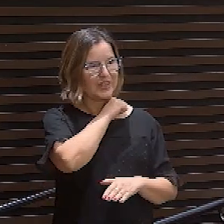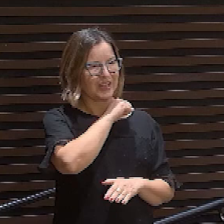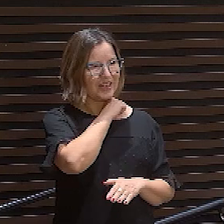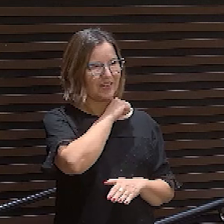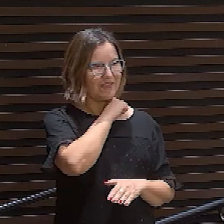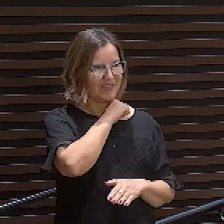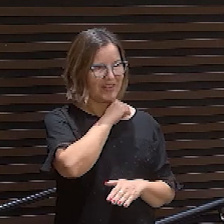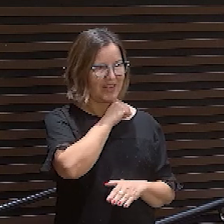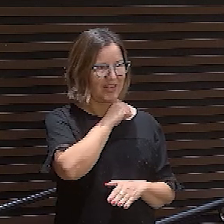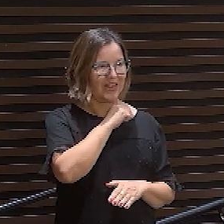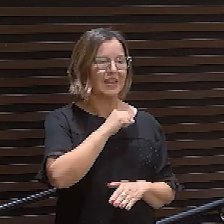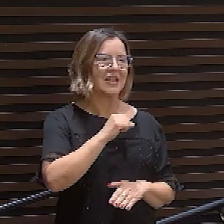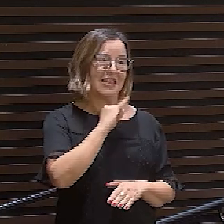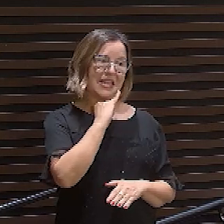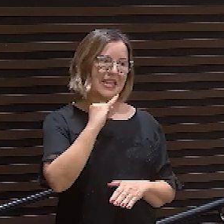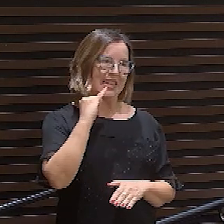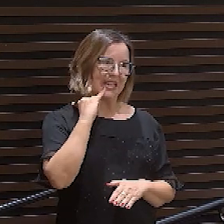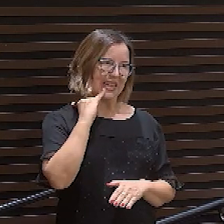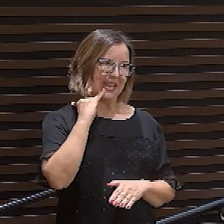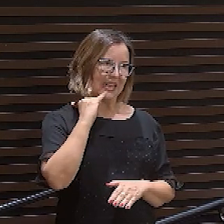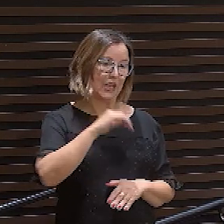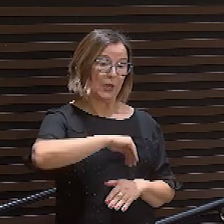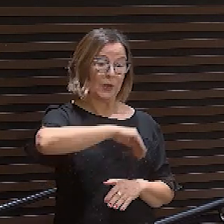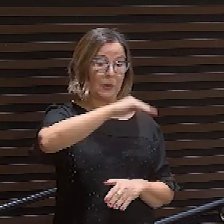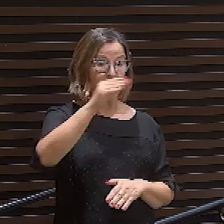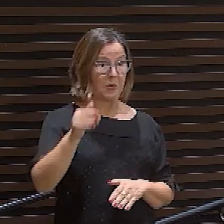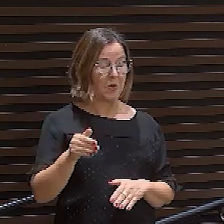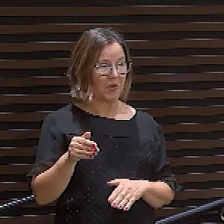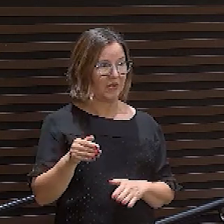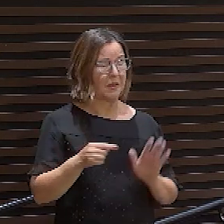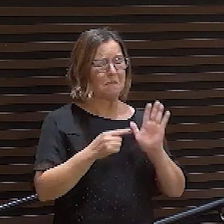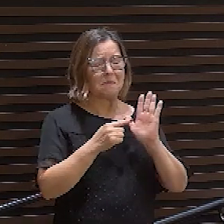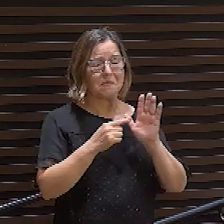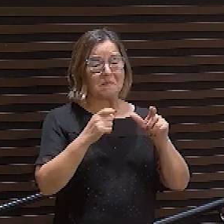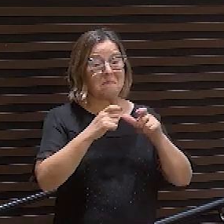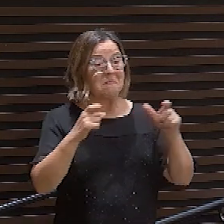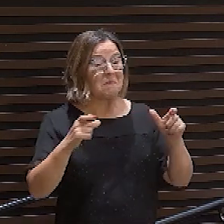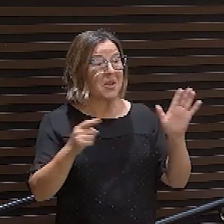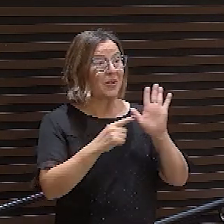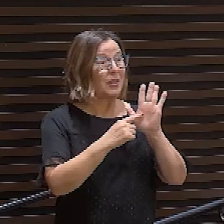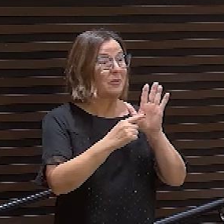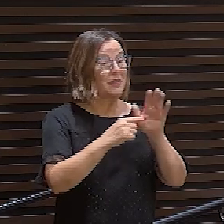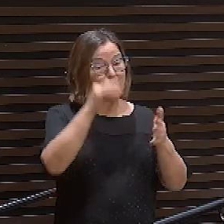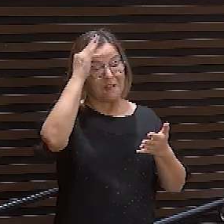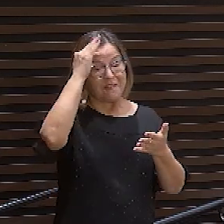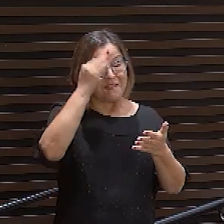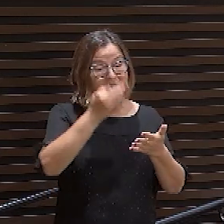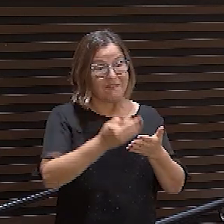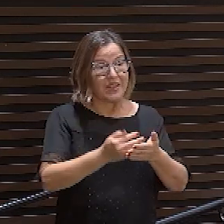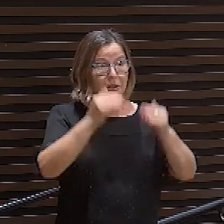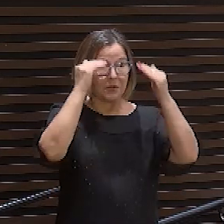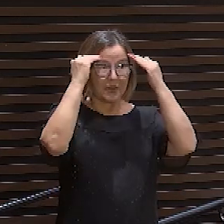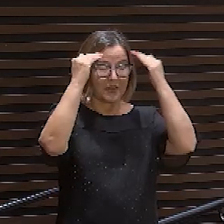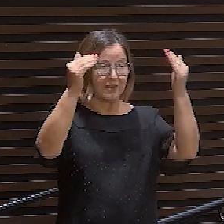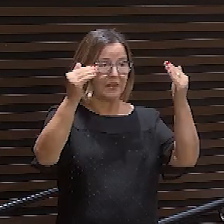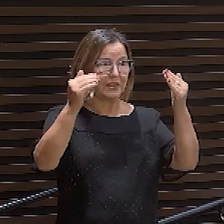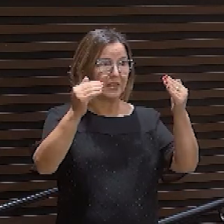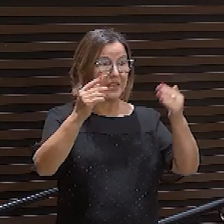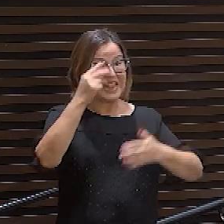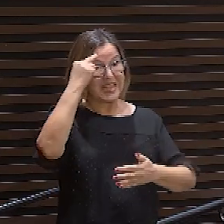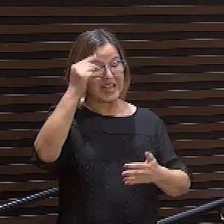Monte Moriá é das maiores demonstrações de fé e obediência na história